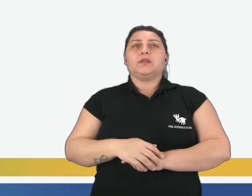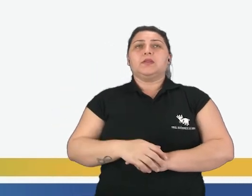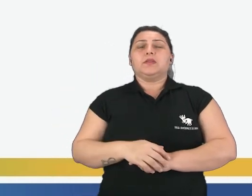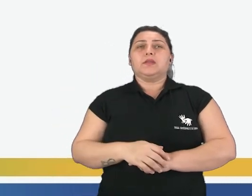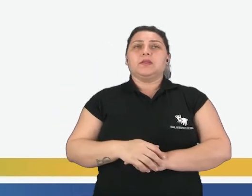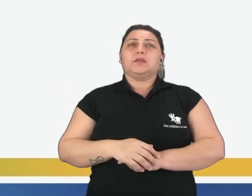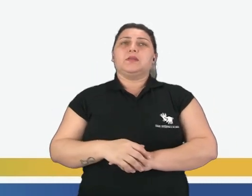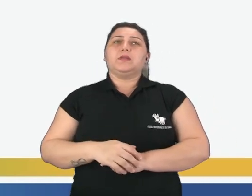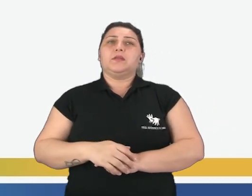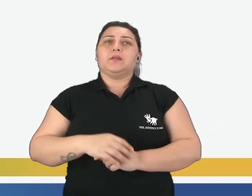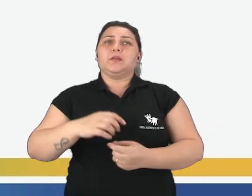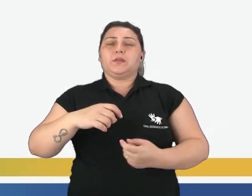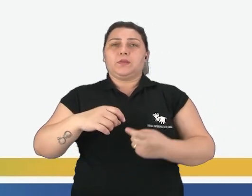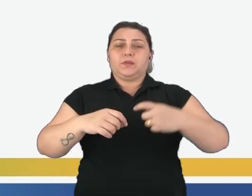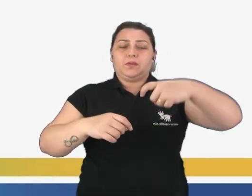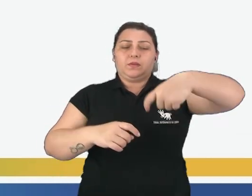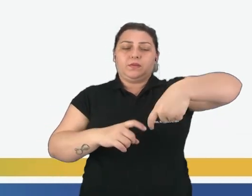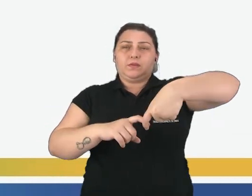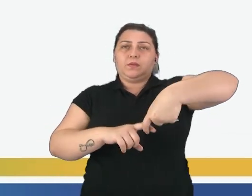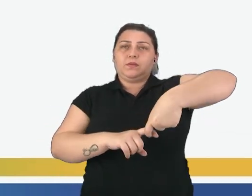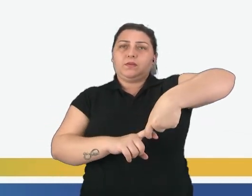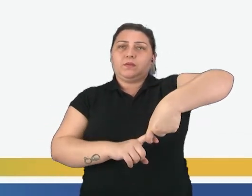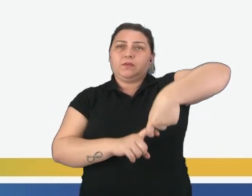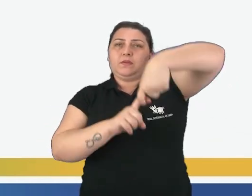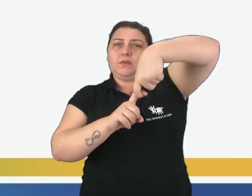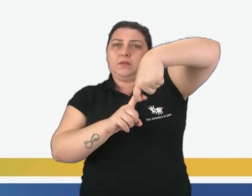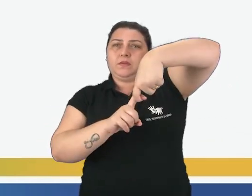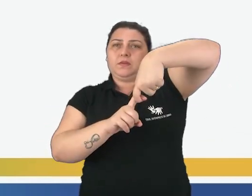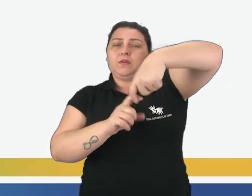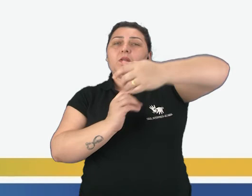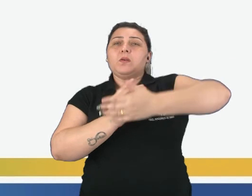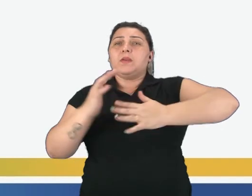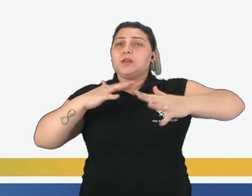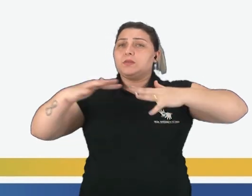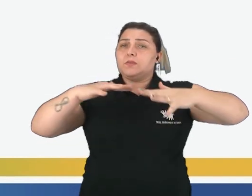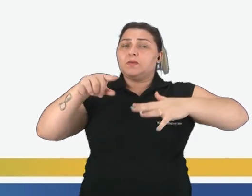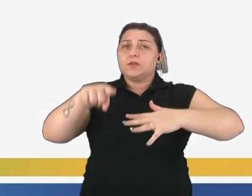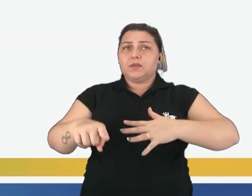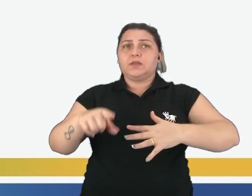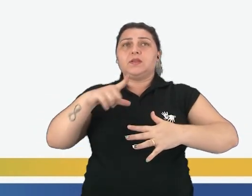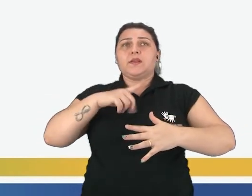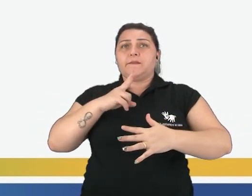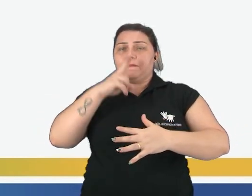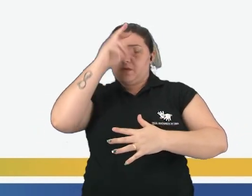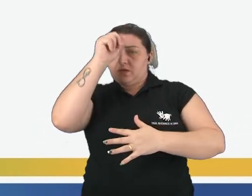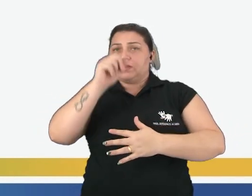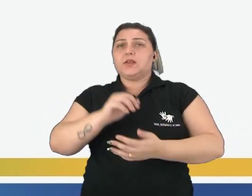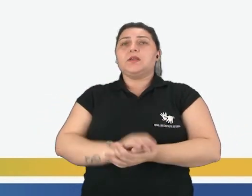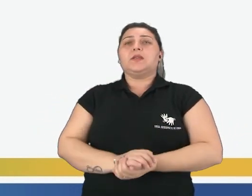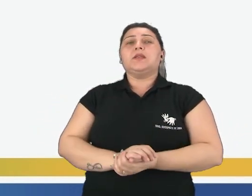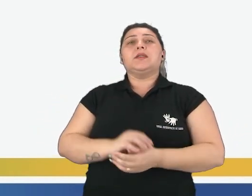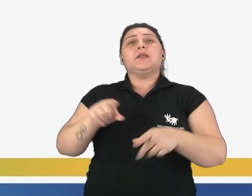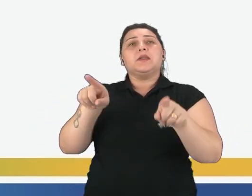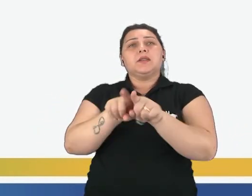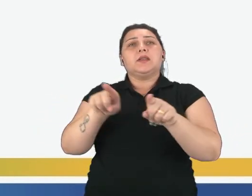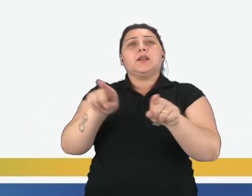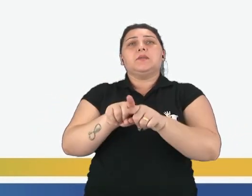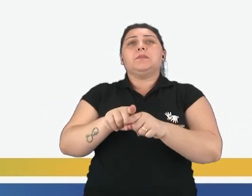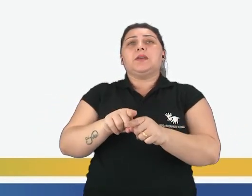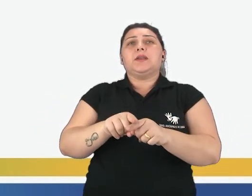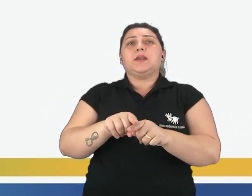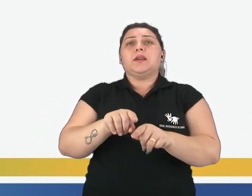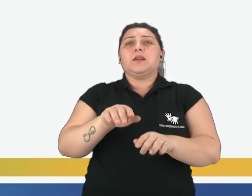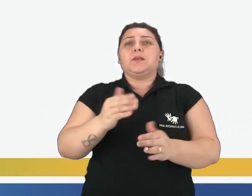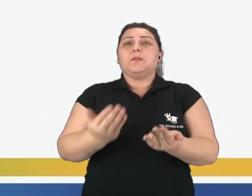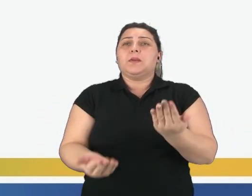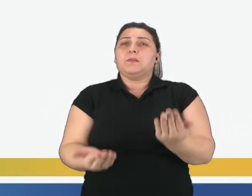Você coloca numa ponta o objeto e no outro você puxa. Quando ele começar a se mover, né, você vai marcar a força ali. Também gerou uma balança, né? Você está